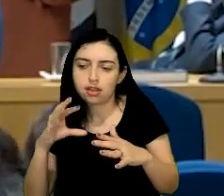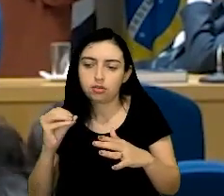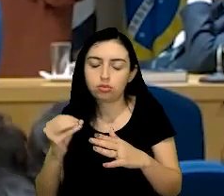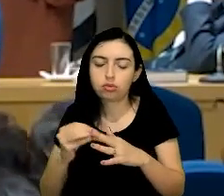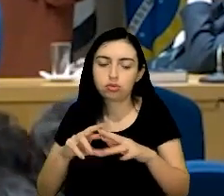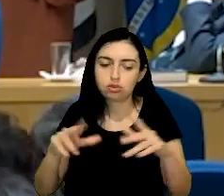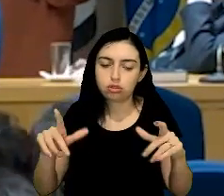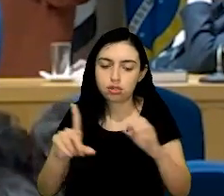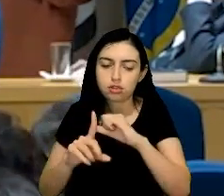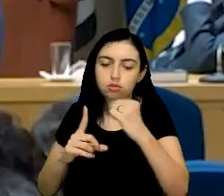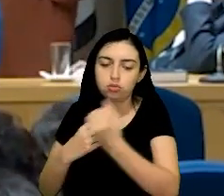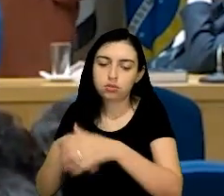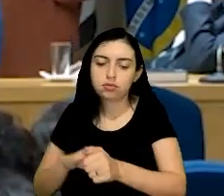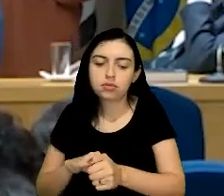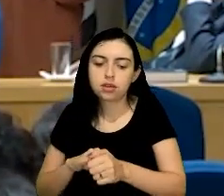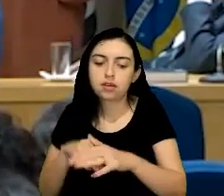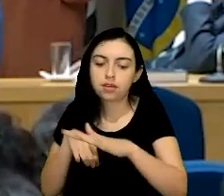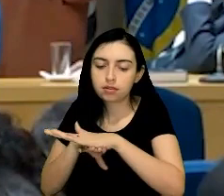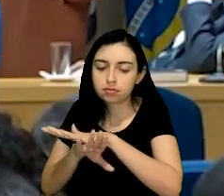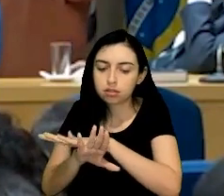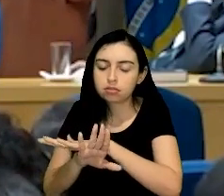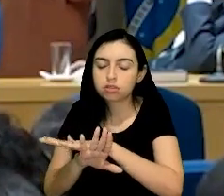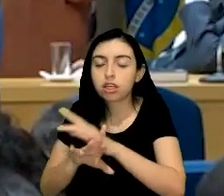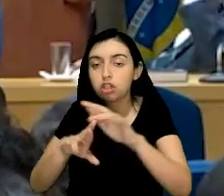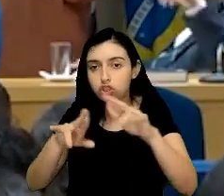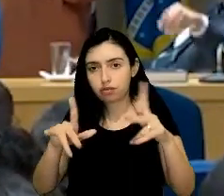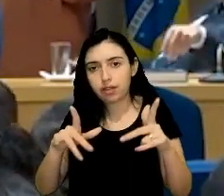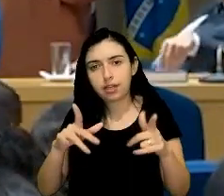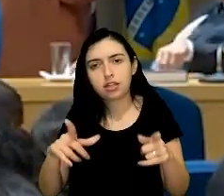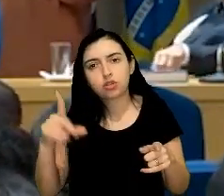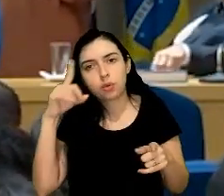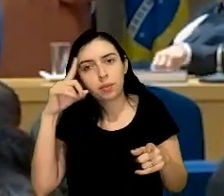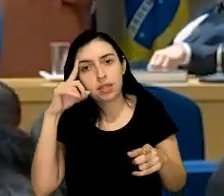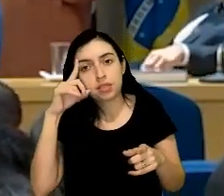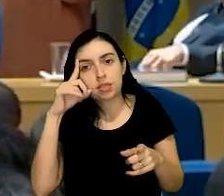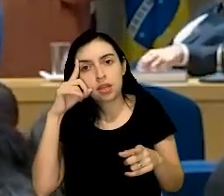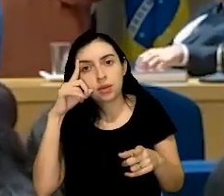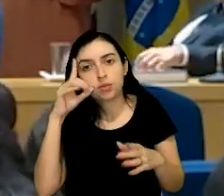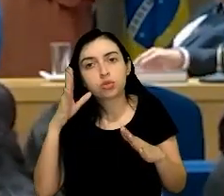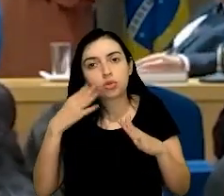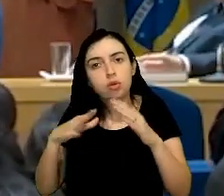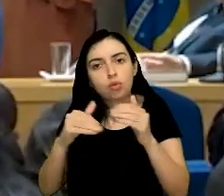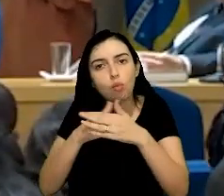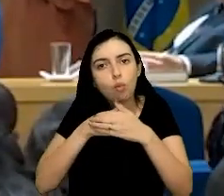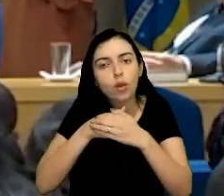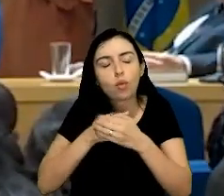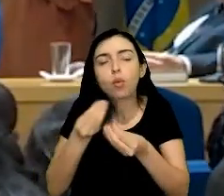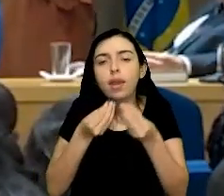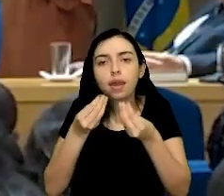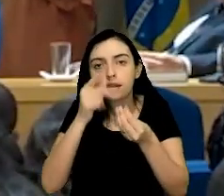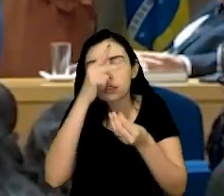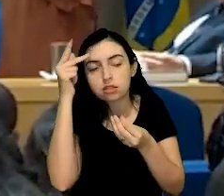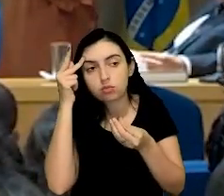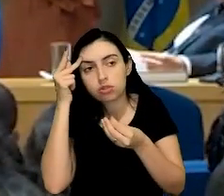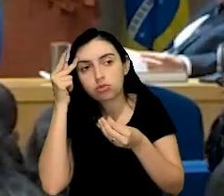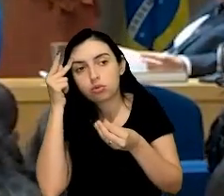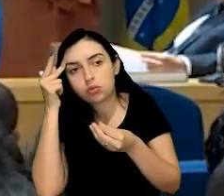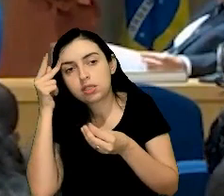isso também faz uma diferença quando a gente está pensando em refúgio, quem são, né, os refugiados no Brasil.